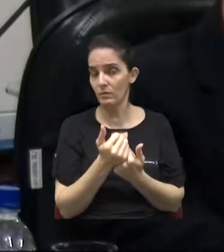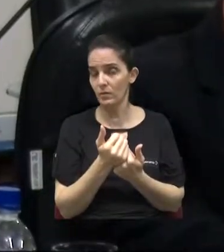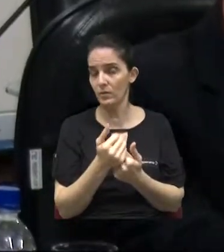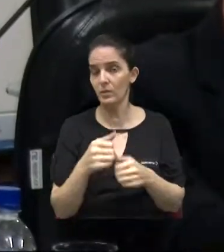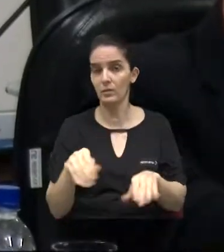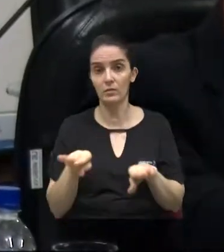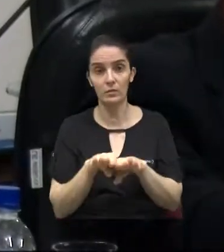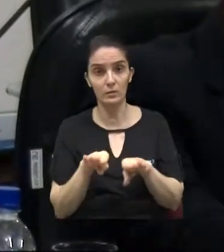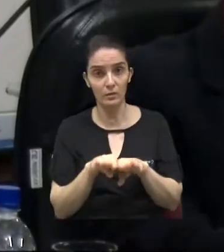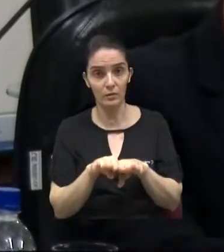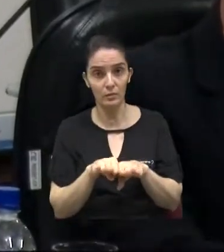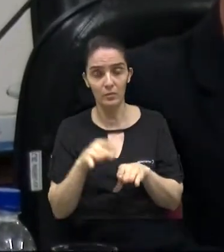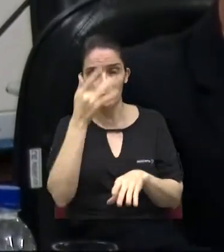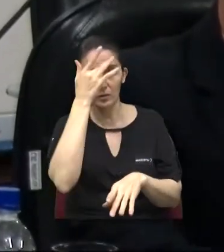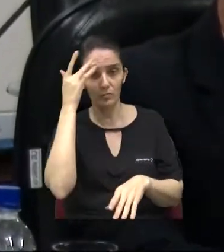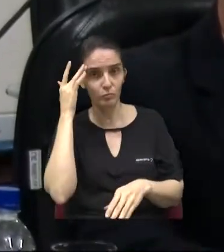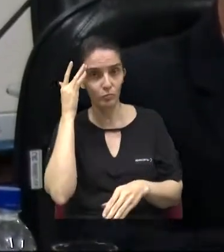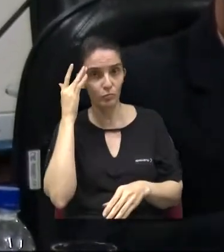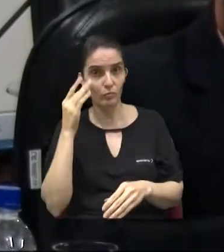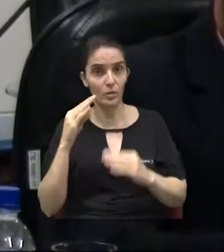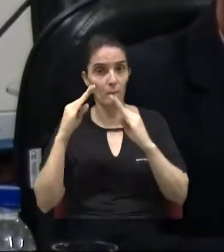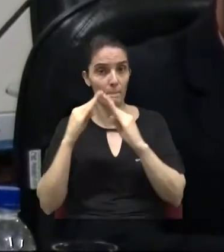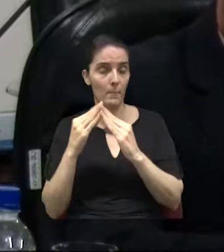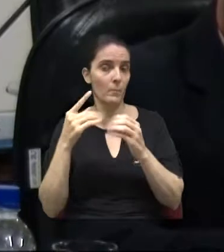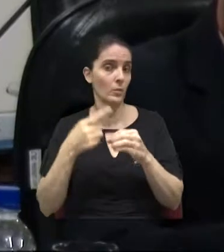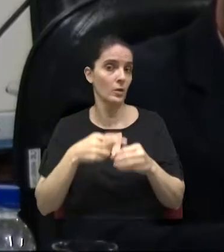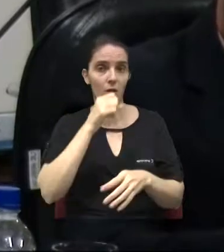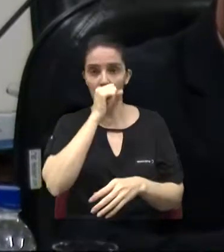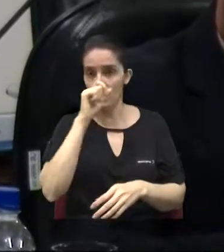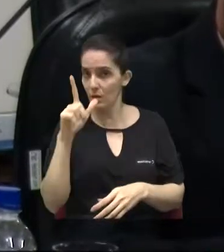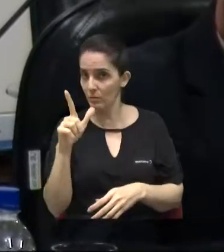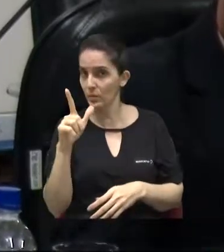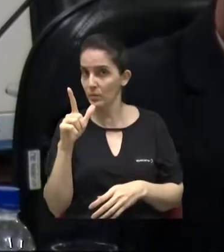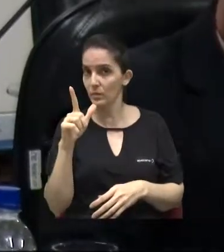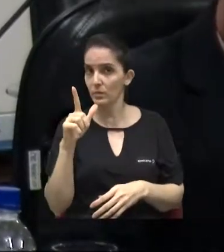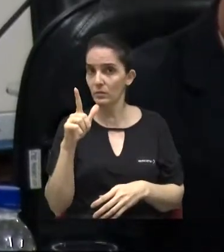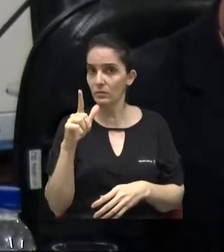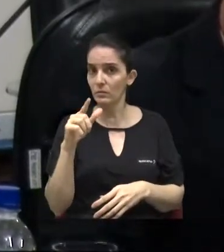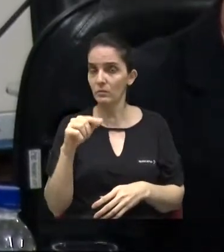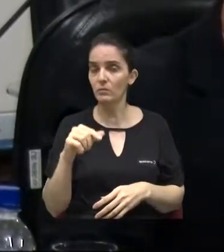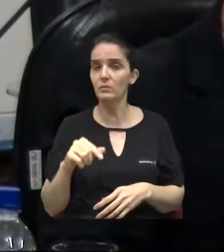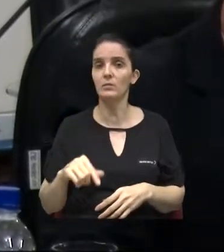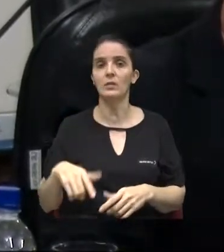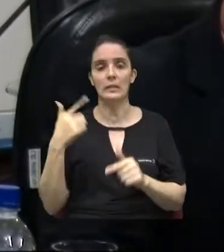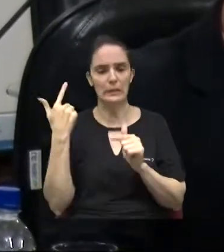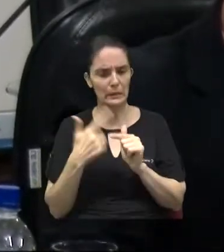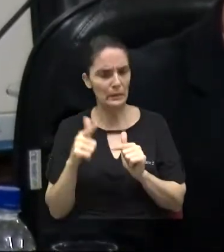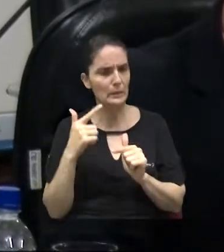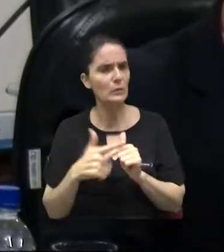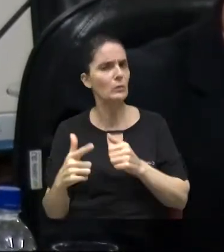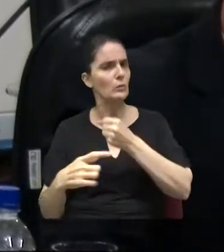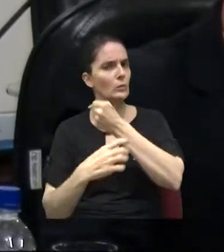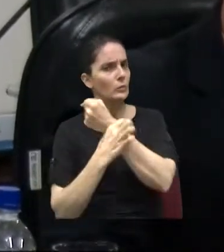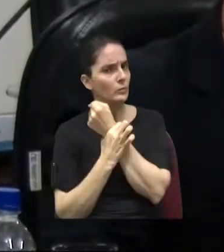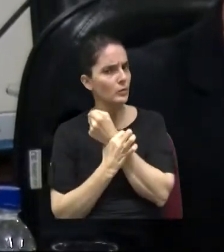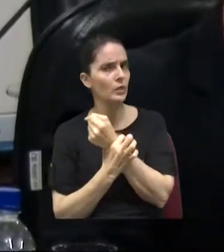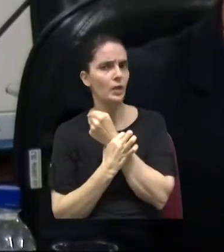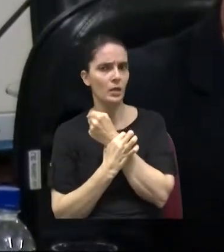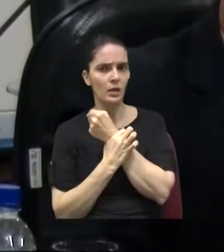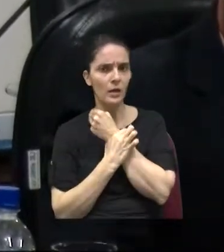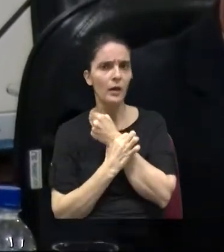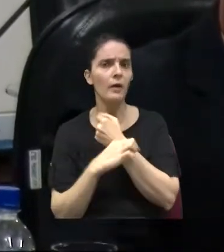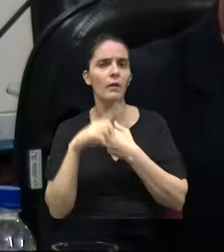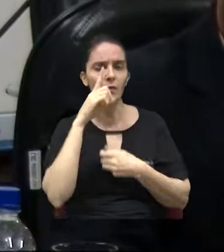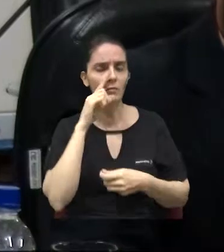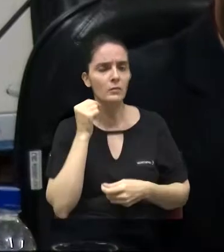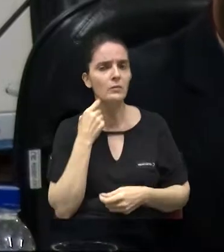também a cidade de Limeira, terão uma trágica herança, ao meu modo